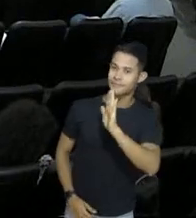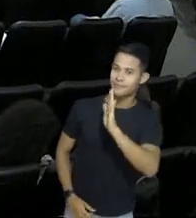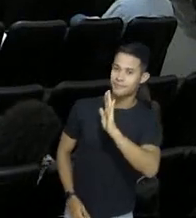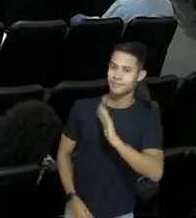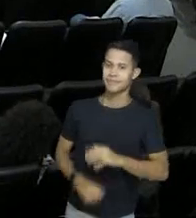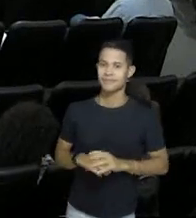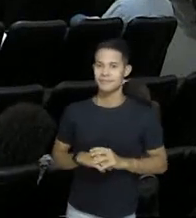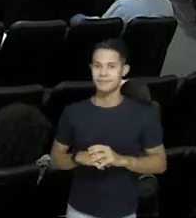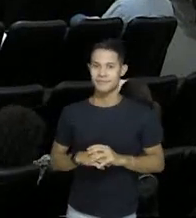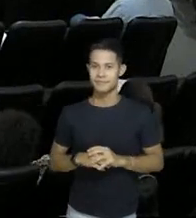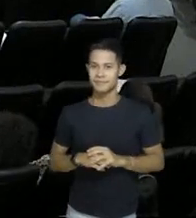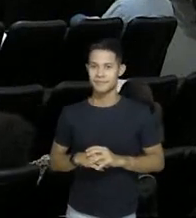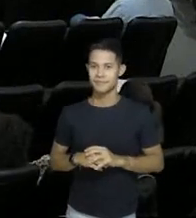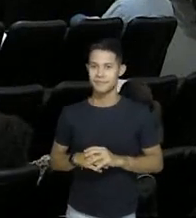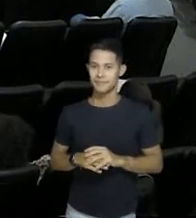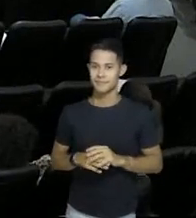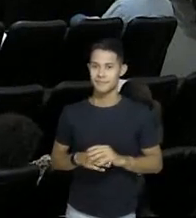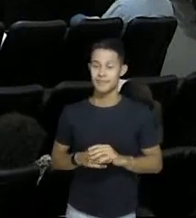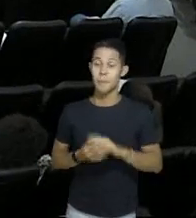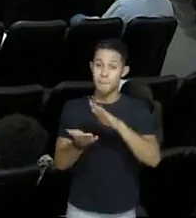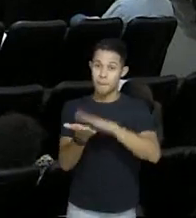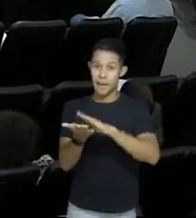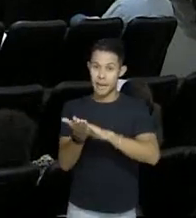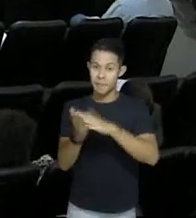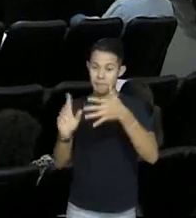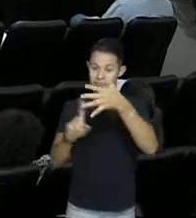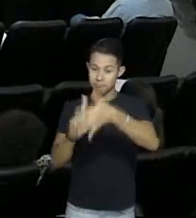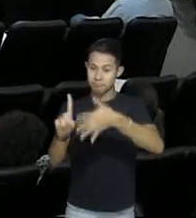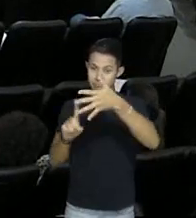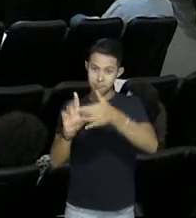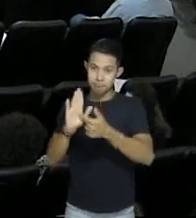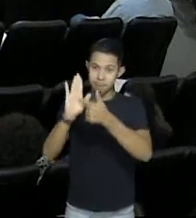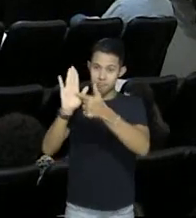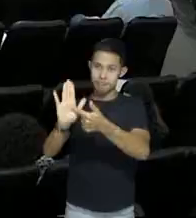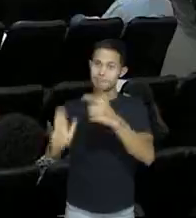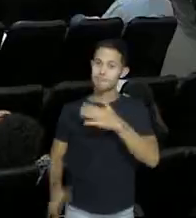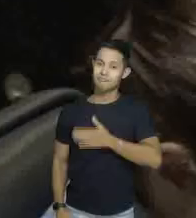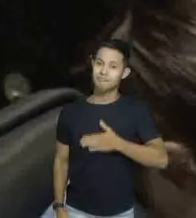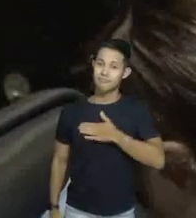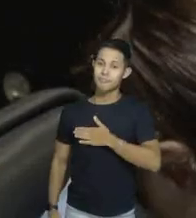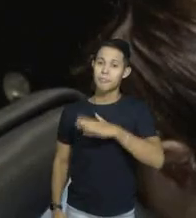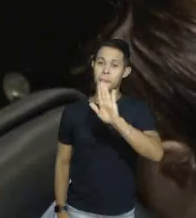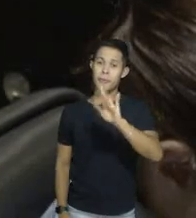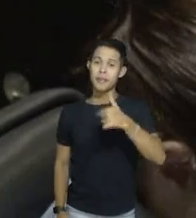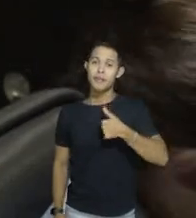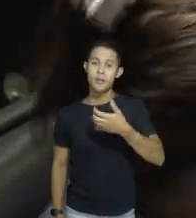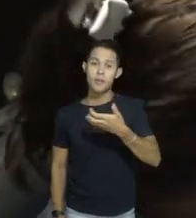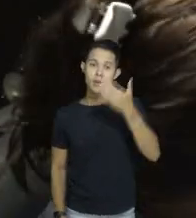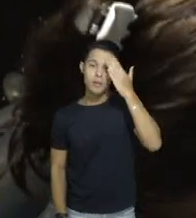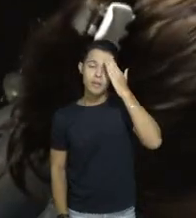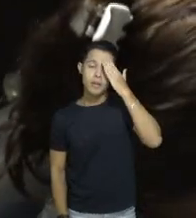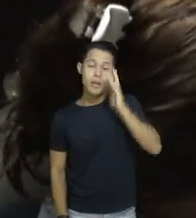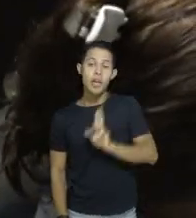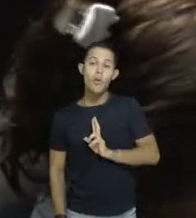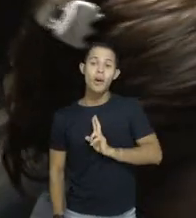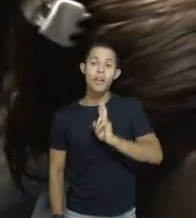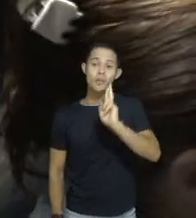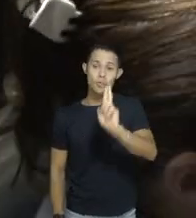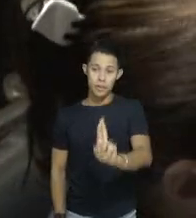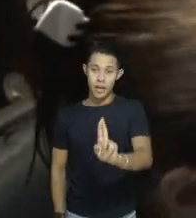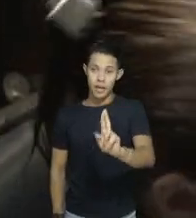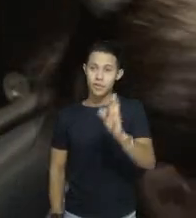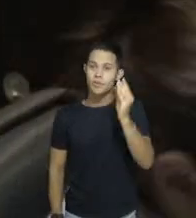Aqui. Eu queria entender, parabéns pela tua palestra. Eu queria entender um pouco assim, por exemplo, o resultado de um teste desse,